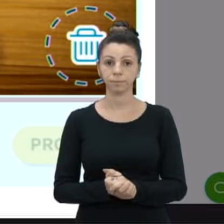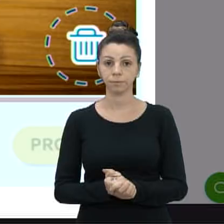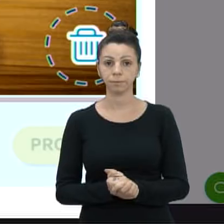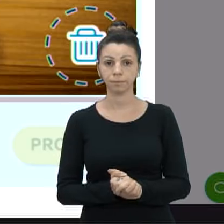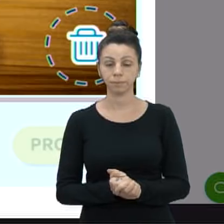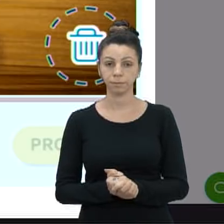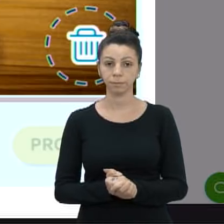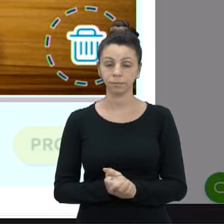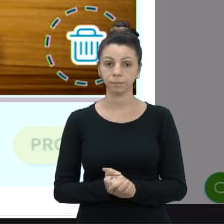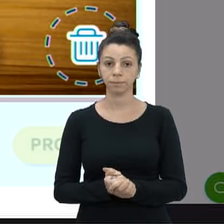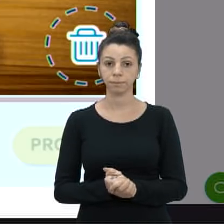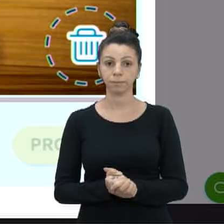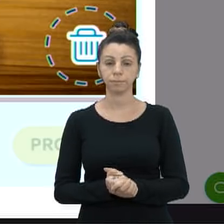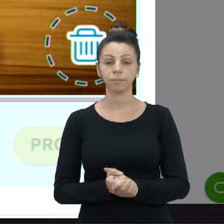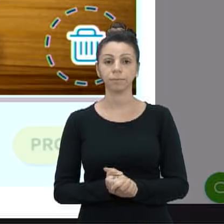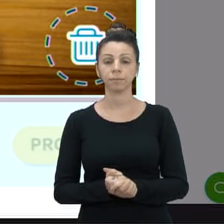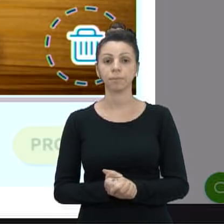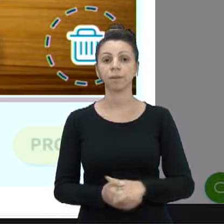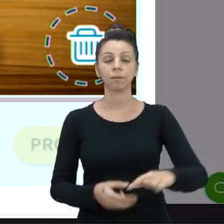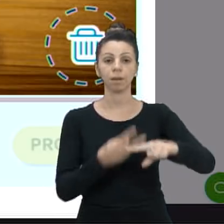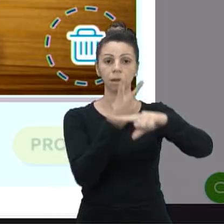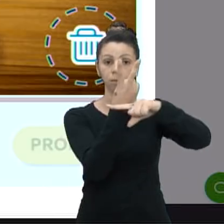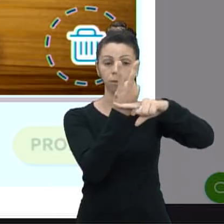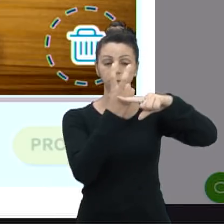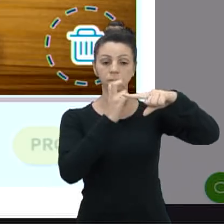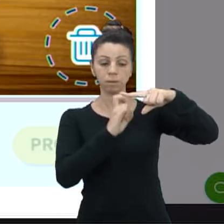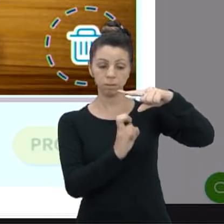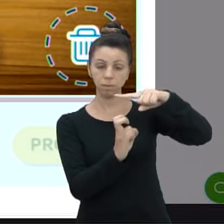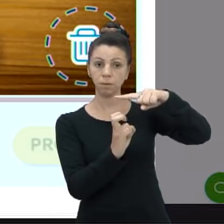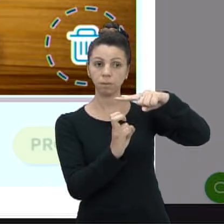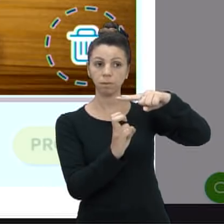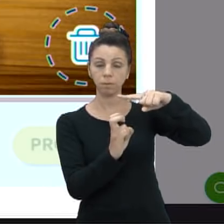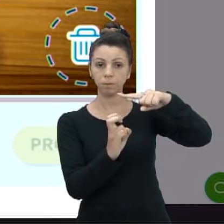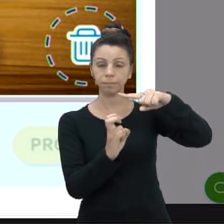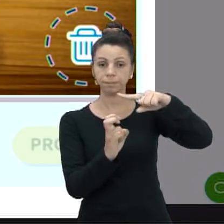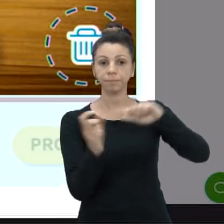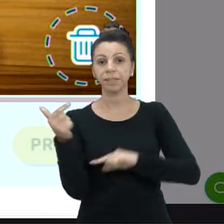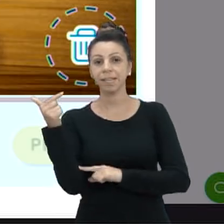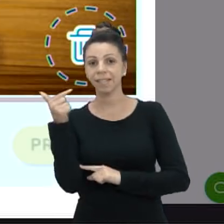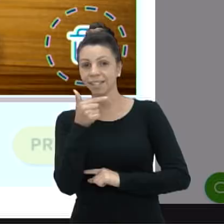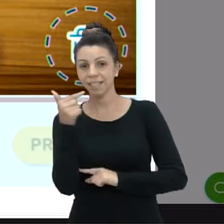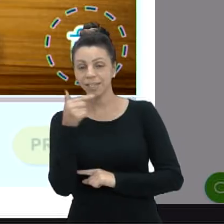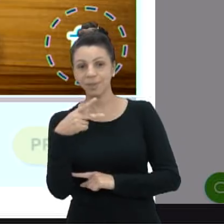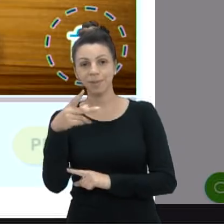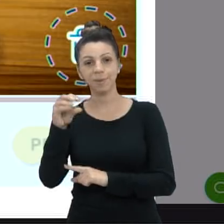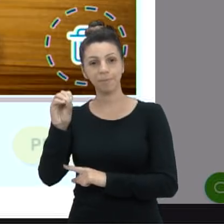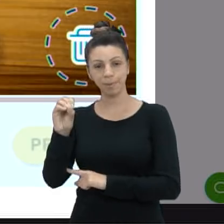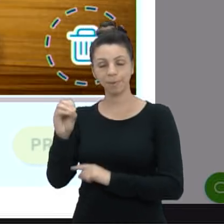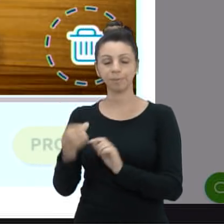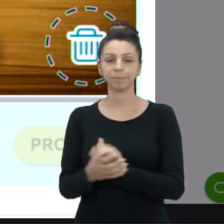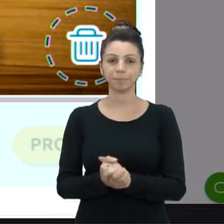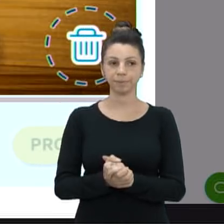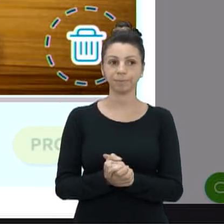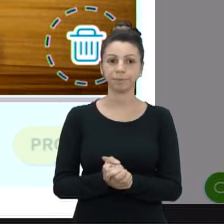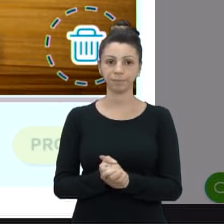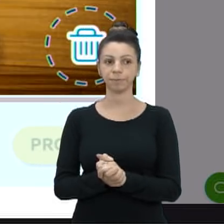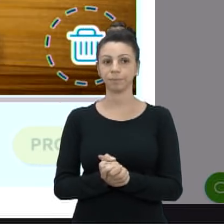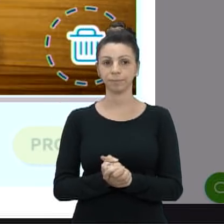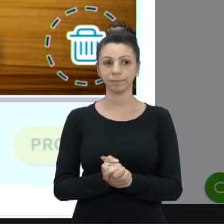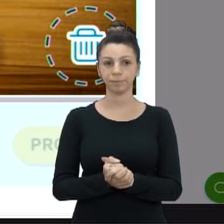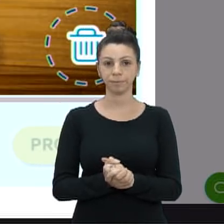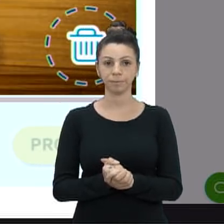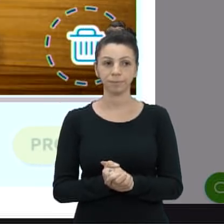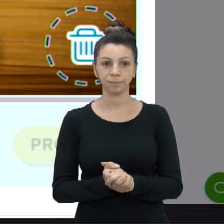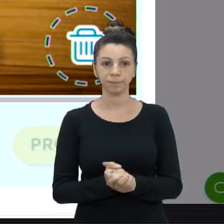2 sobre 5, 2 quintos de quilo em risos em pó. Então a gente vai ter de colocar